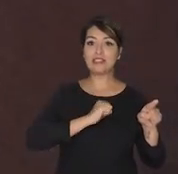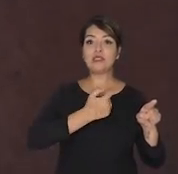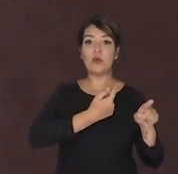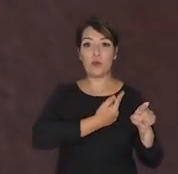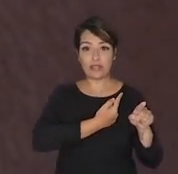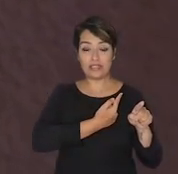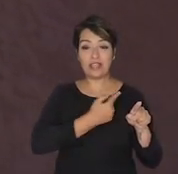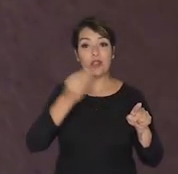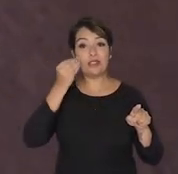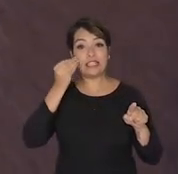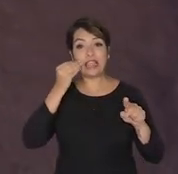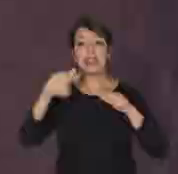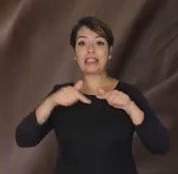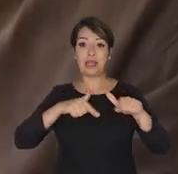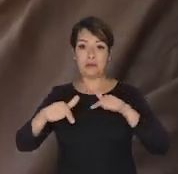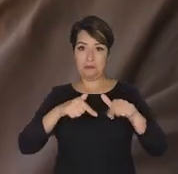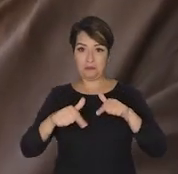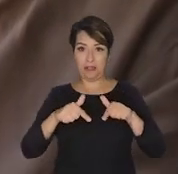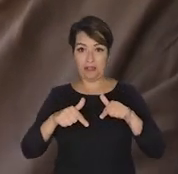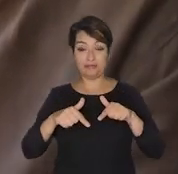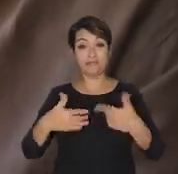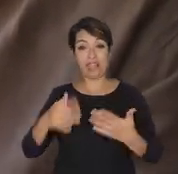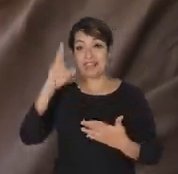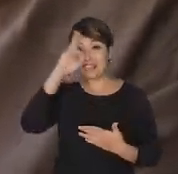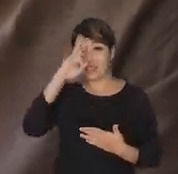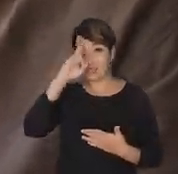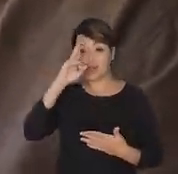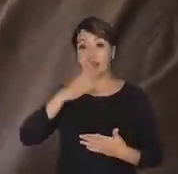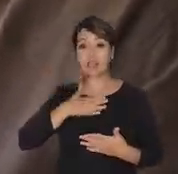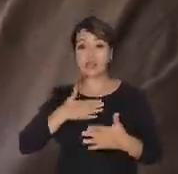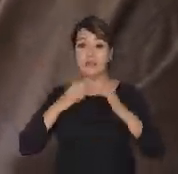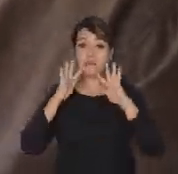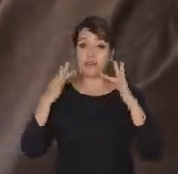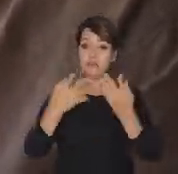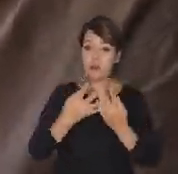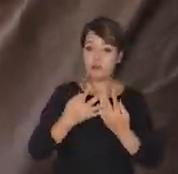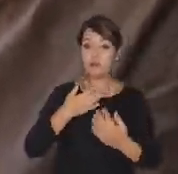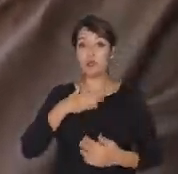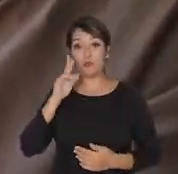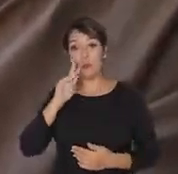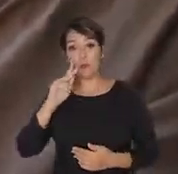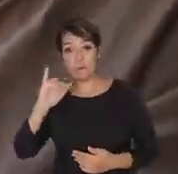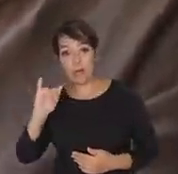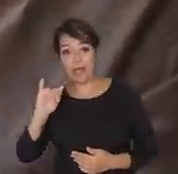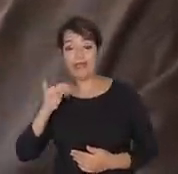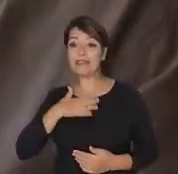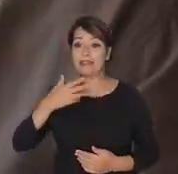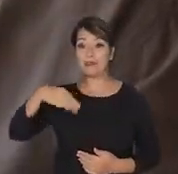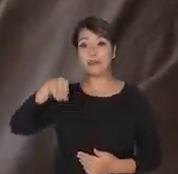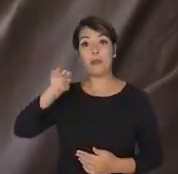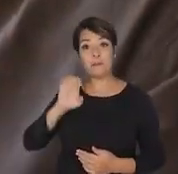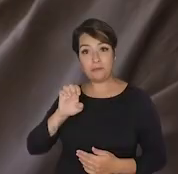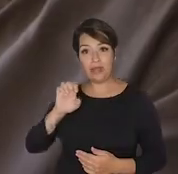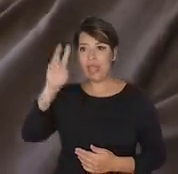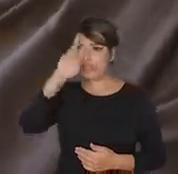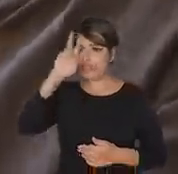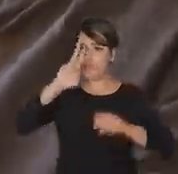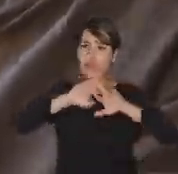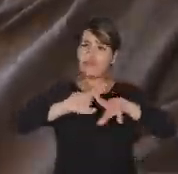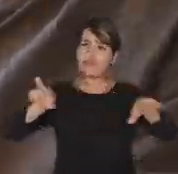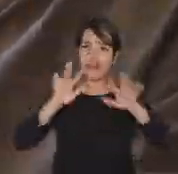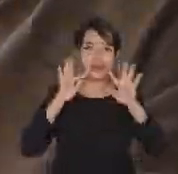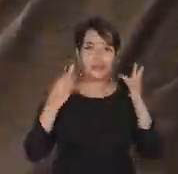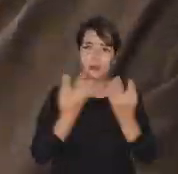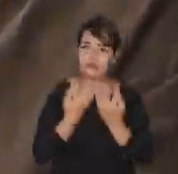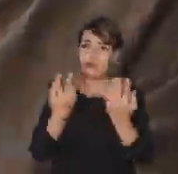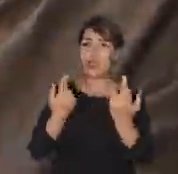atrás de oportunidade de trabalho. Essa é a história da minha família, essa é a história do meu pai, essa é a história da minha mãe. Essa é a história de tantas famílias que saíram do interior para